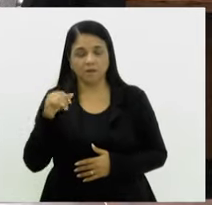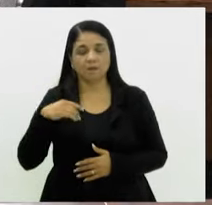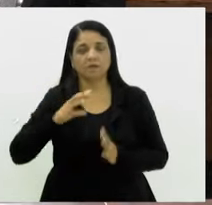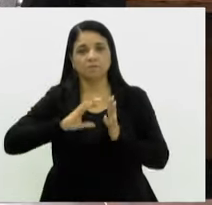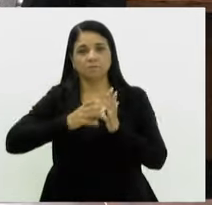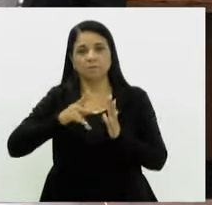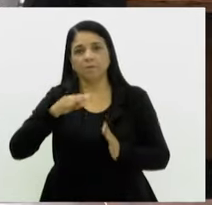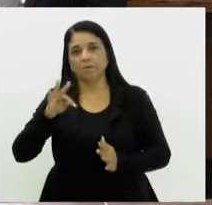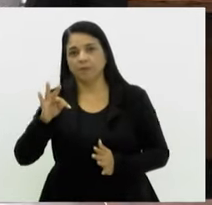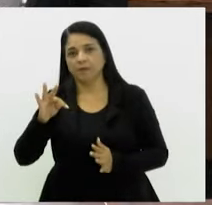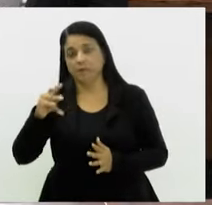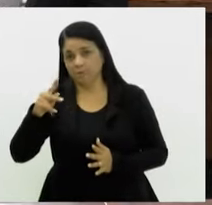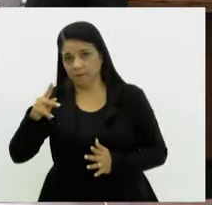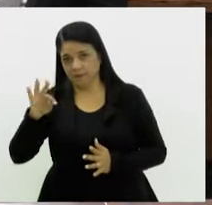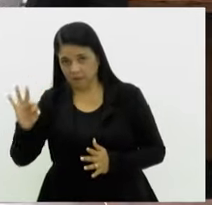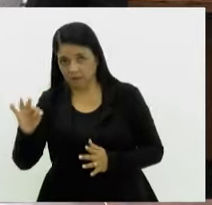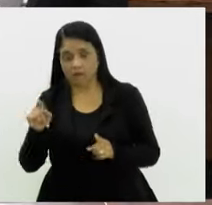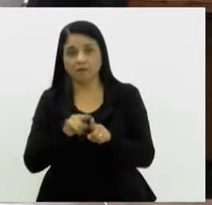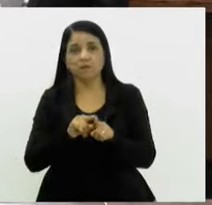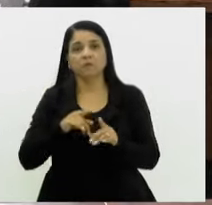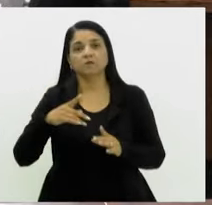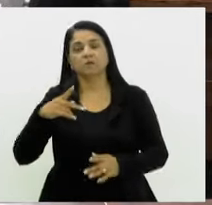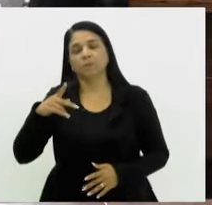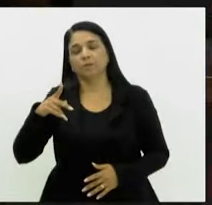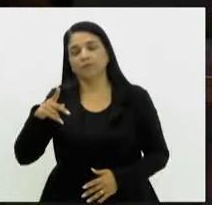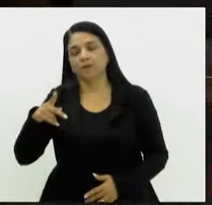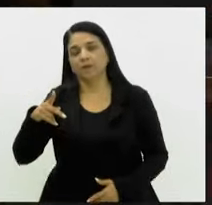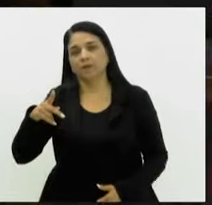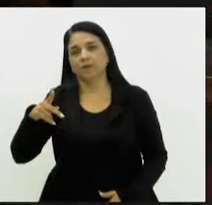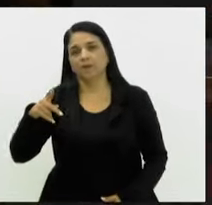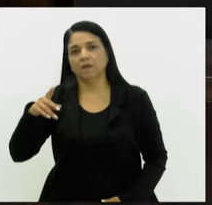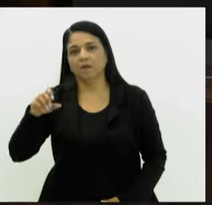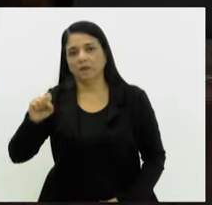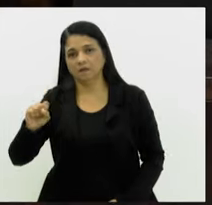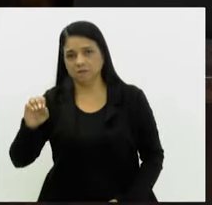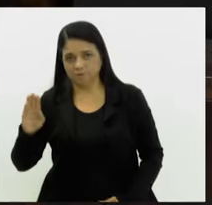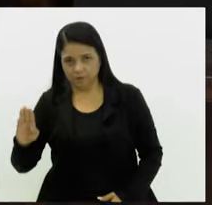do PT, da bancada do PSB. Só.